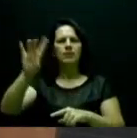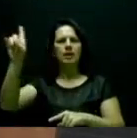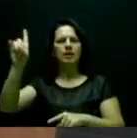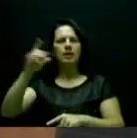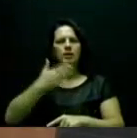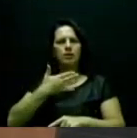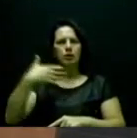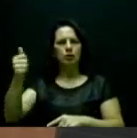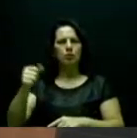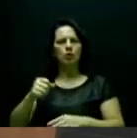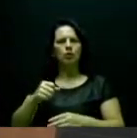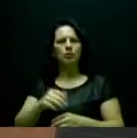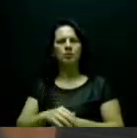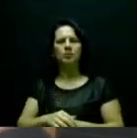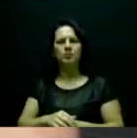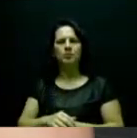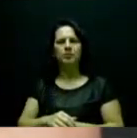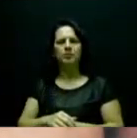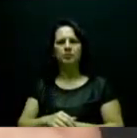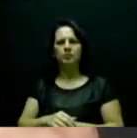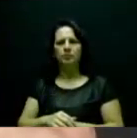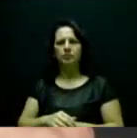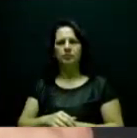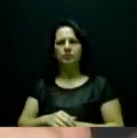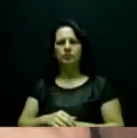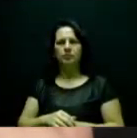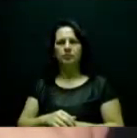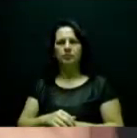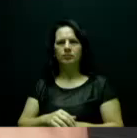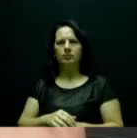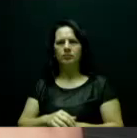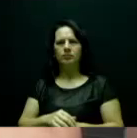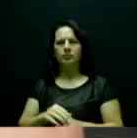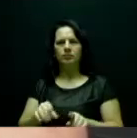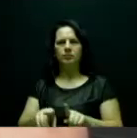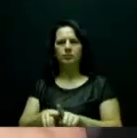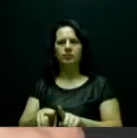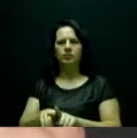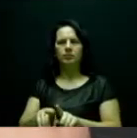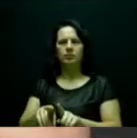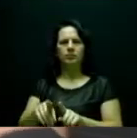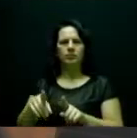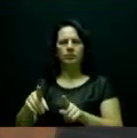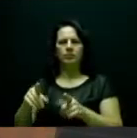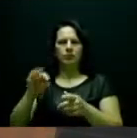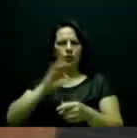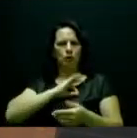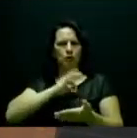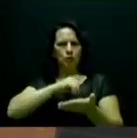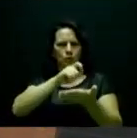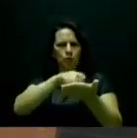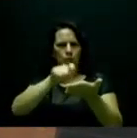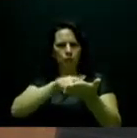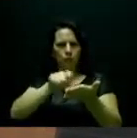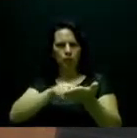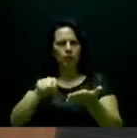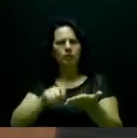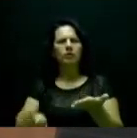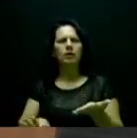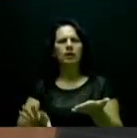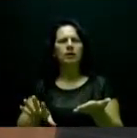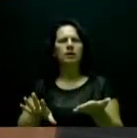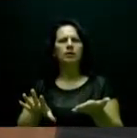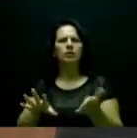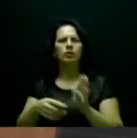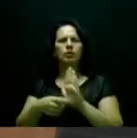estamos firmes na rocha e vamos que vamos. Desdobramento disso, vereador? Boletim de ocorrência, inquérito policial? Sim. Nós